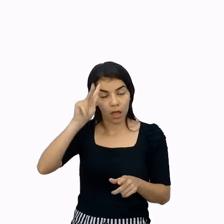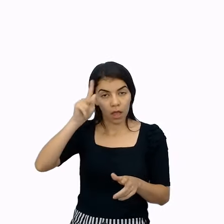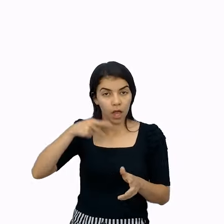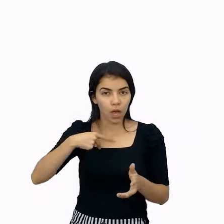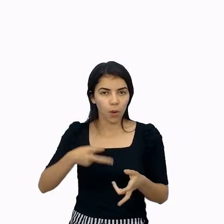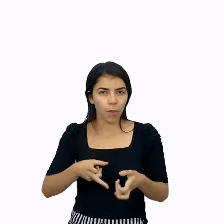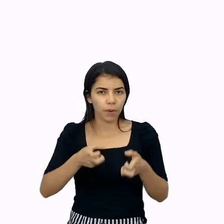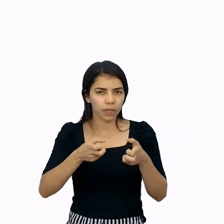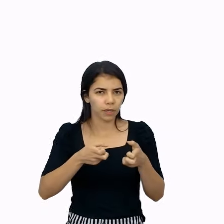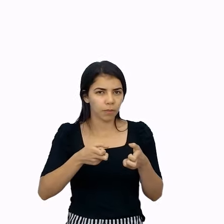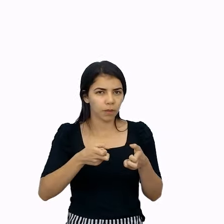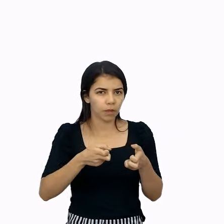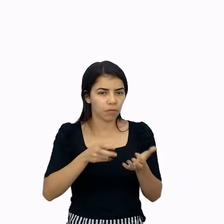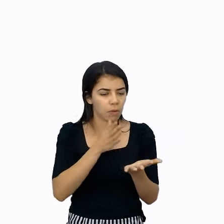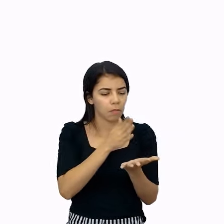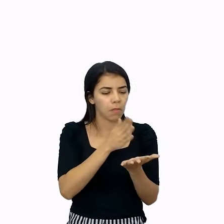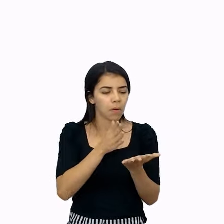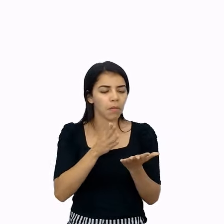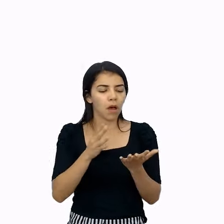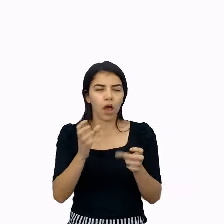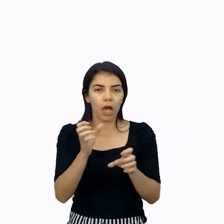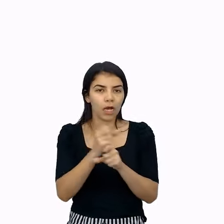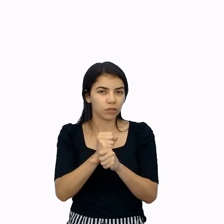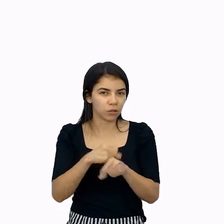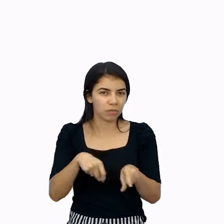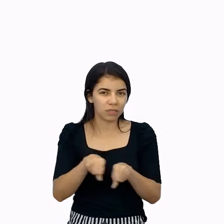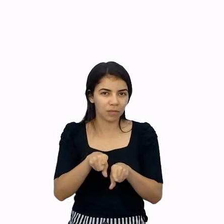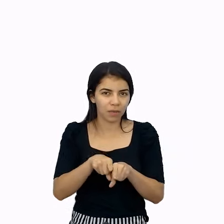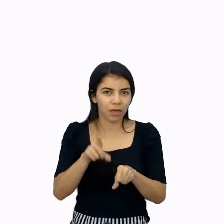de dados e obter maior